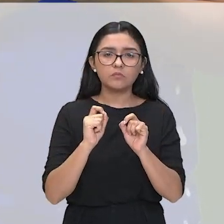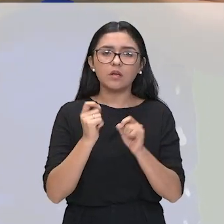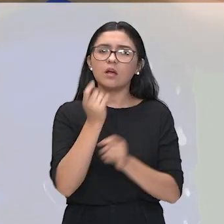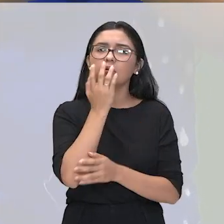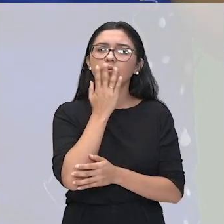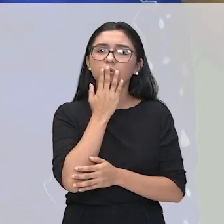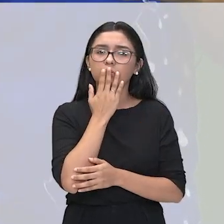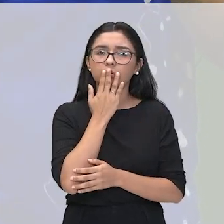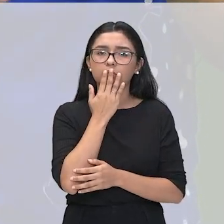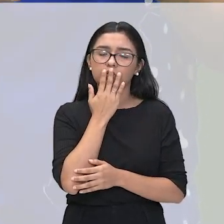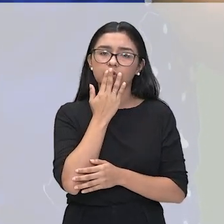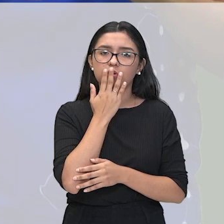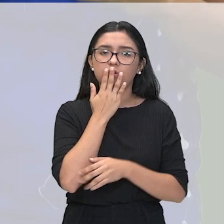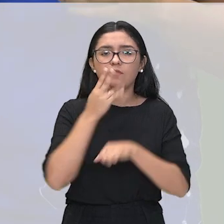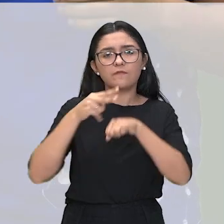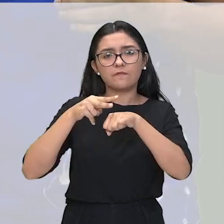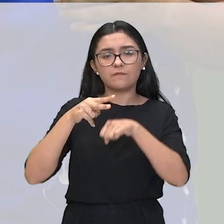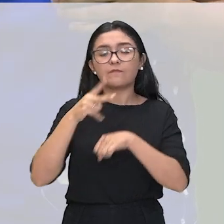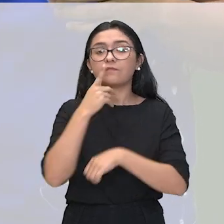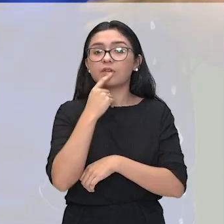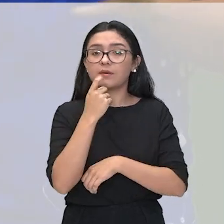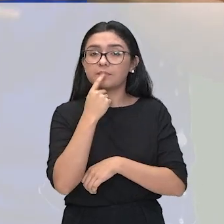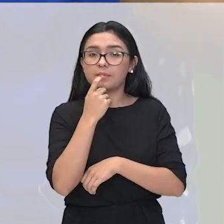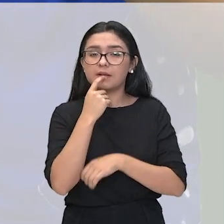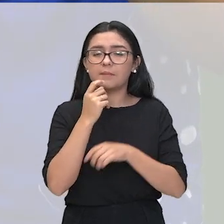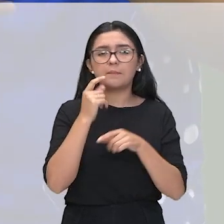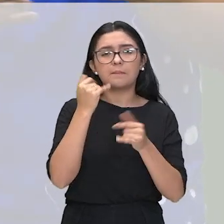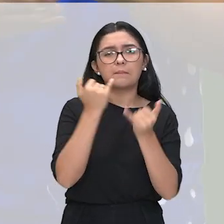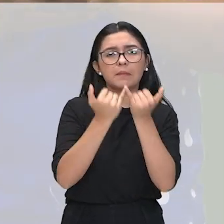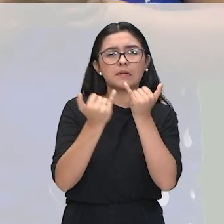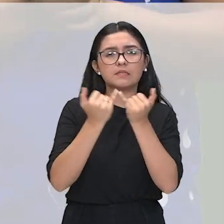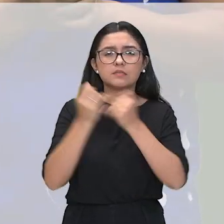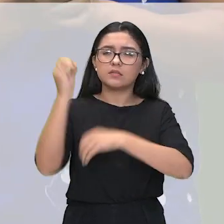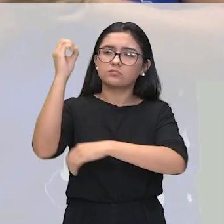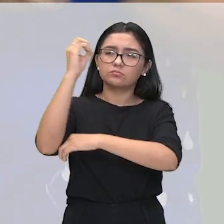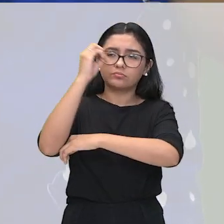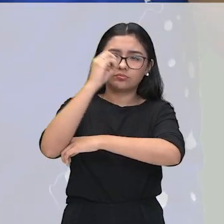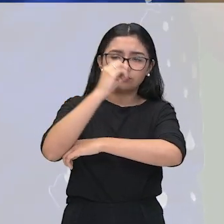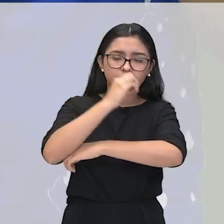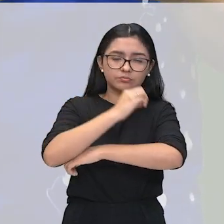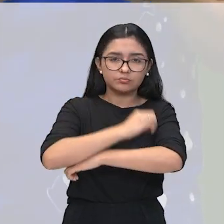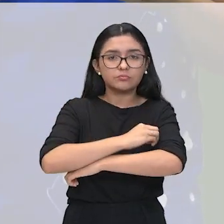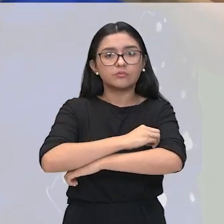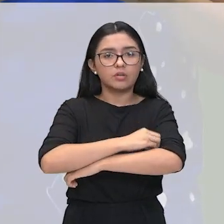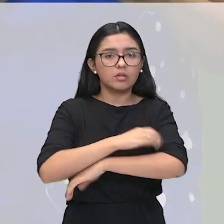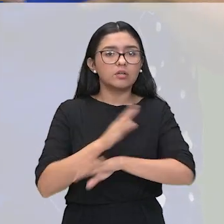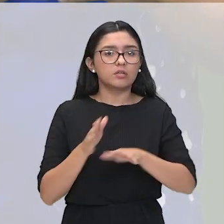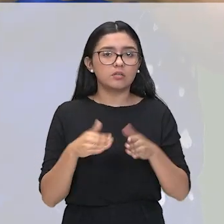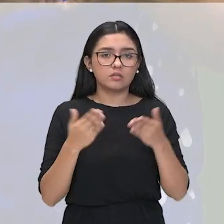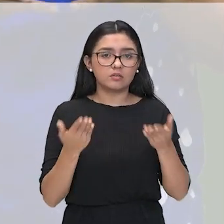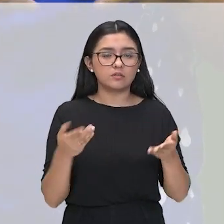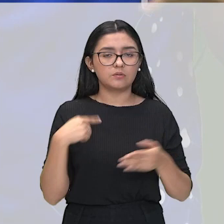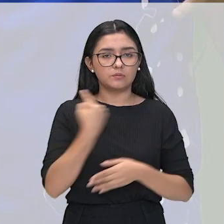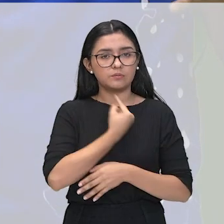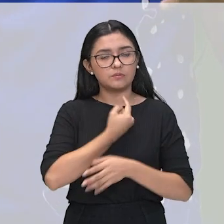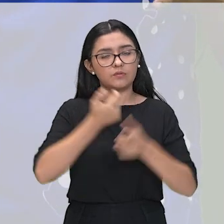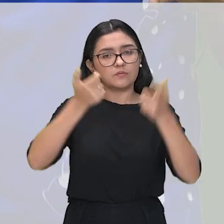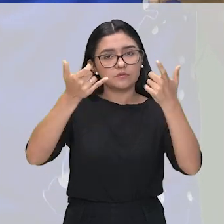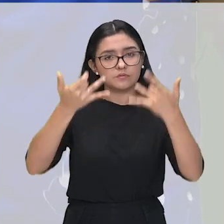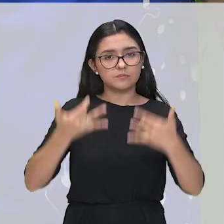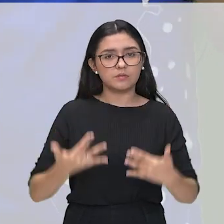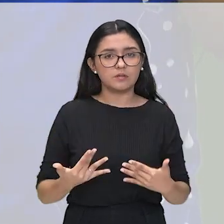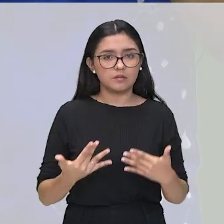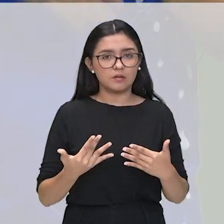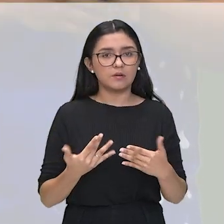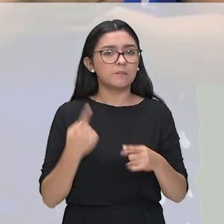vermelho, parecido com o entardecer ou com o nascer do sol. E nós vamos explicar isso aqui na nossa aula de